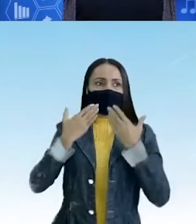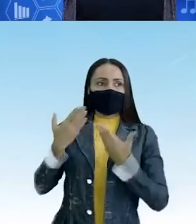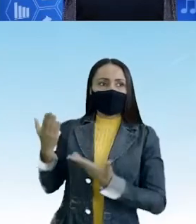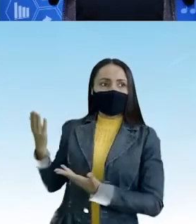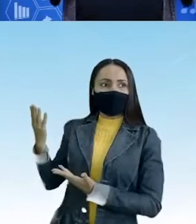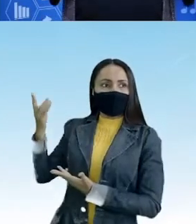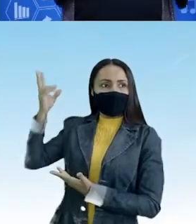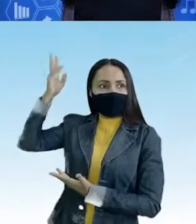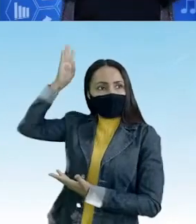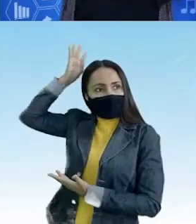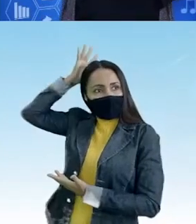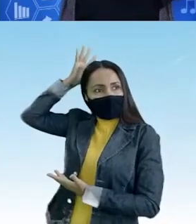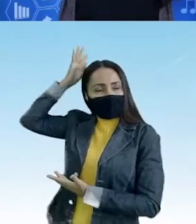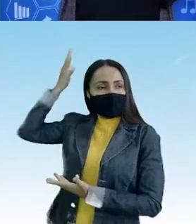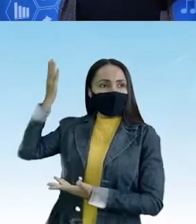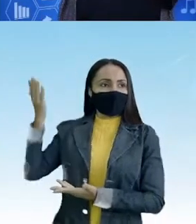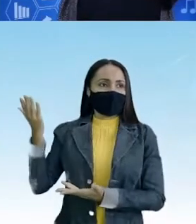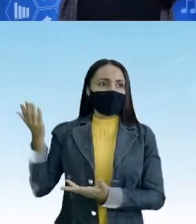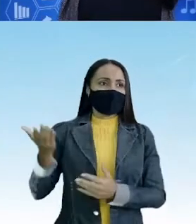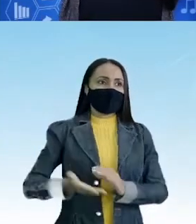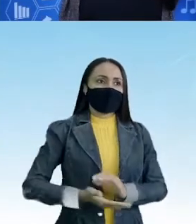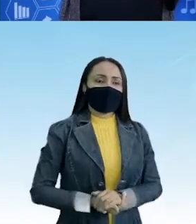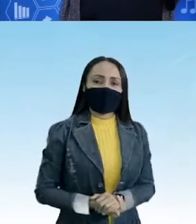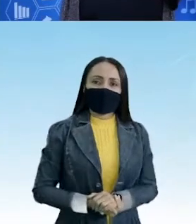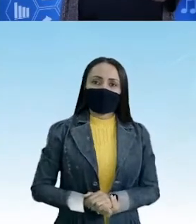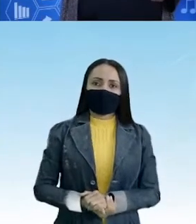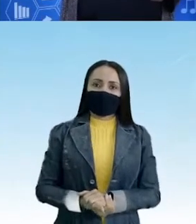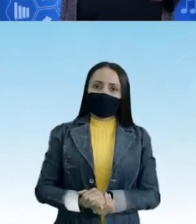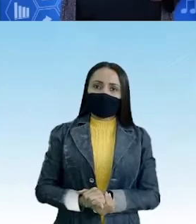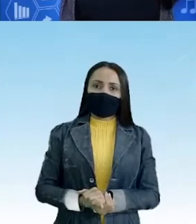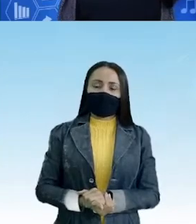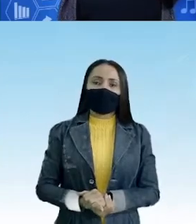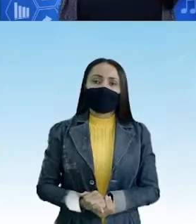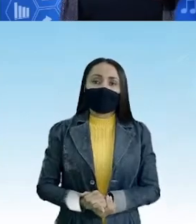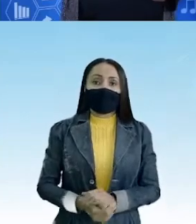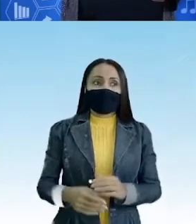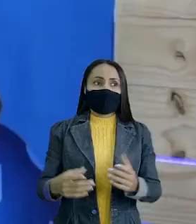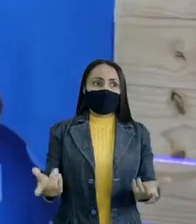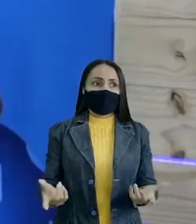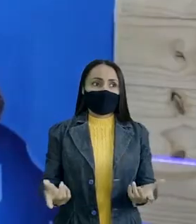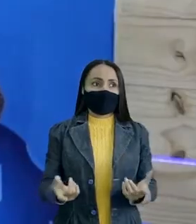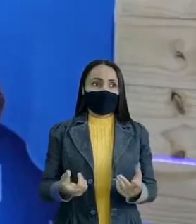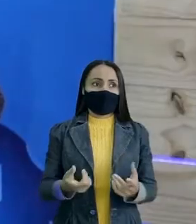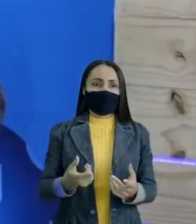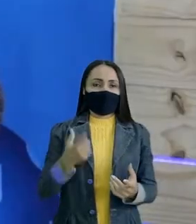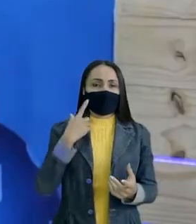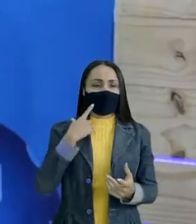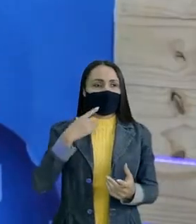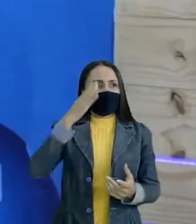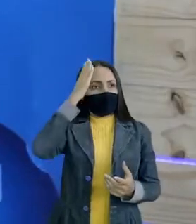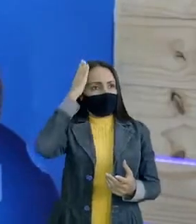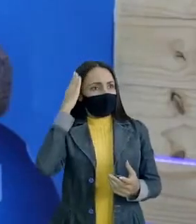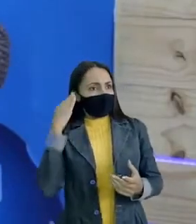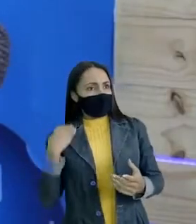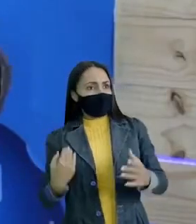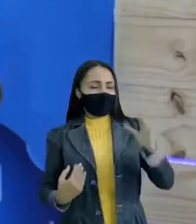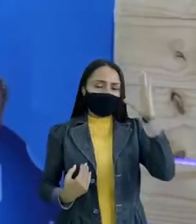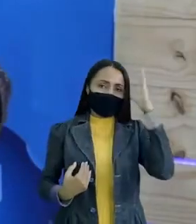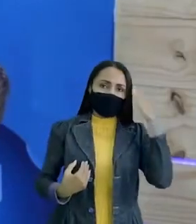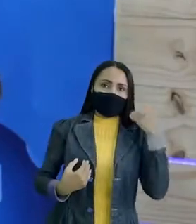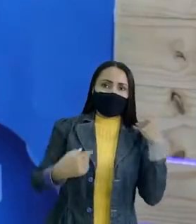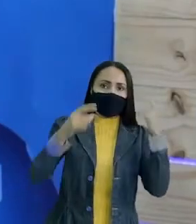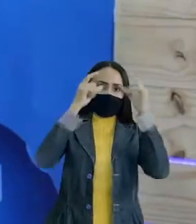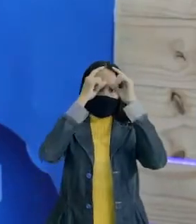corpo pintado. Essa cor vermelha do Orocum, cabelo, estética,